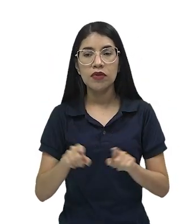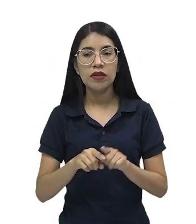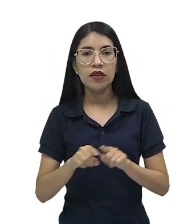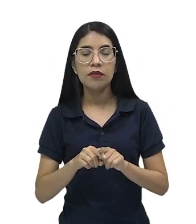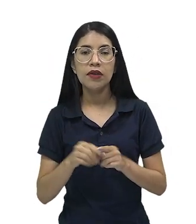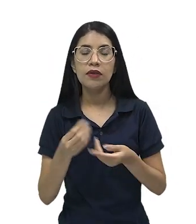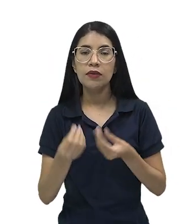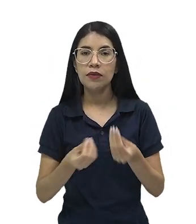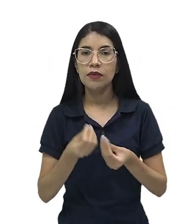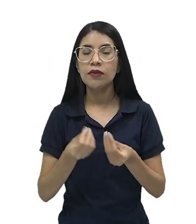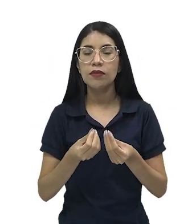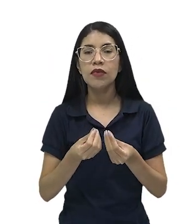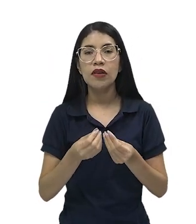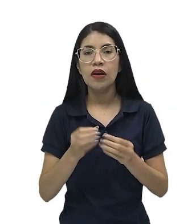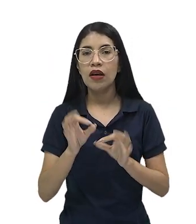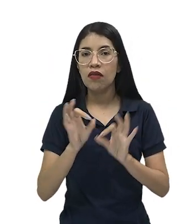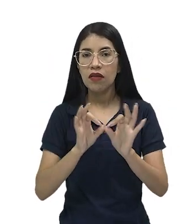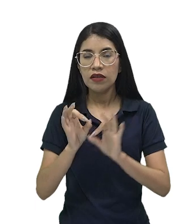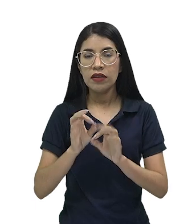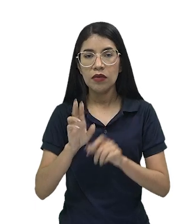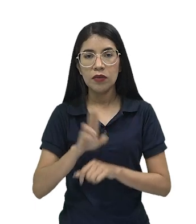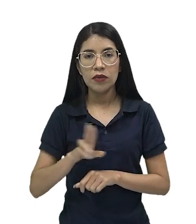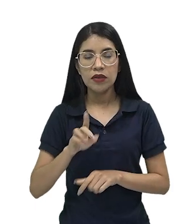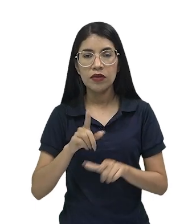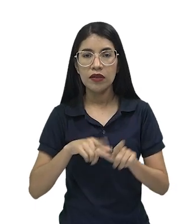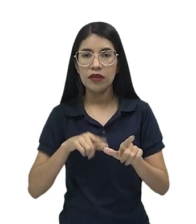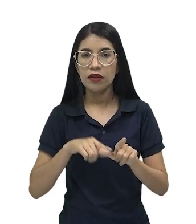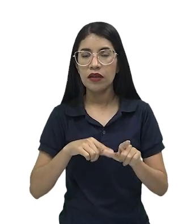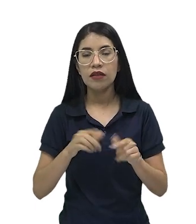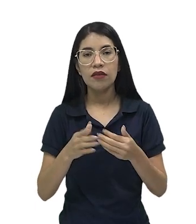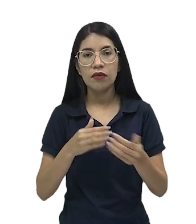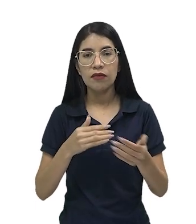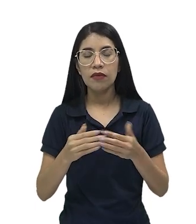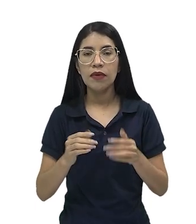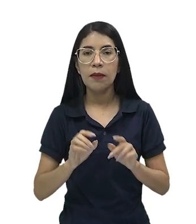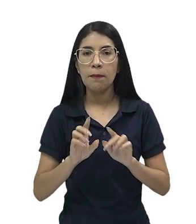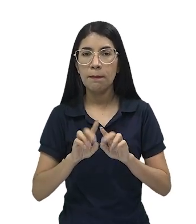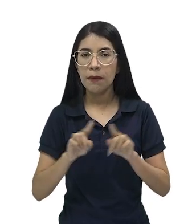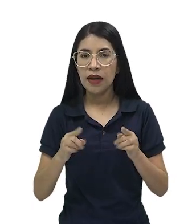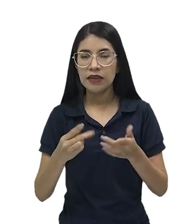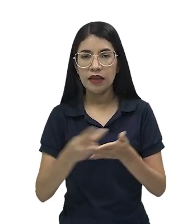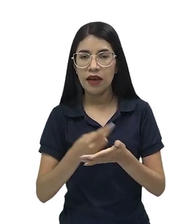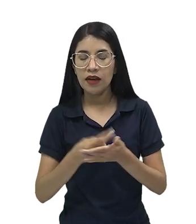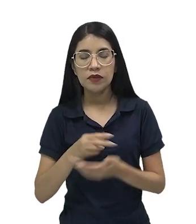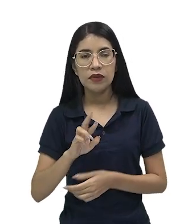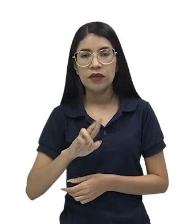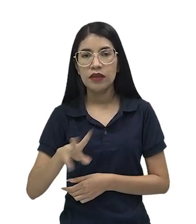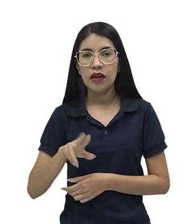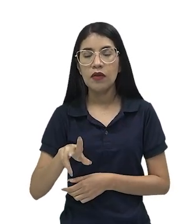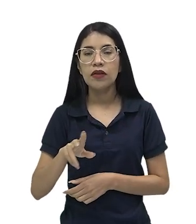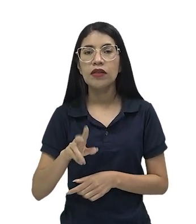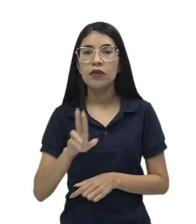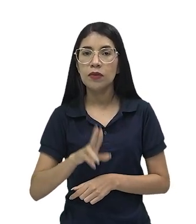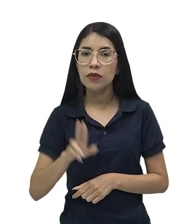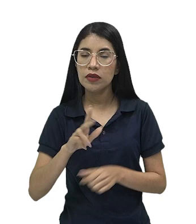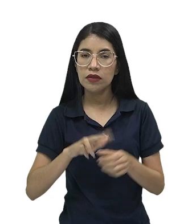também fazer isso, certo? Só que eu reforço. Estaria errado? Não estaria errado. Você está usando as variáveis.